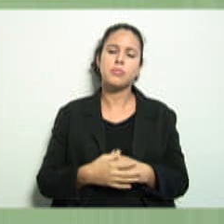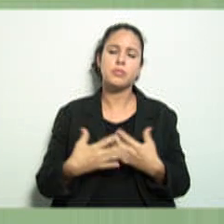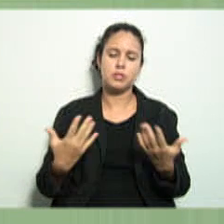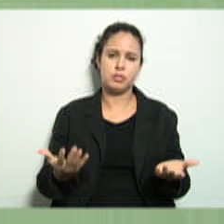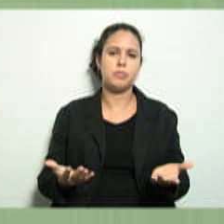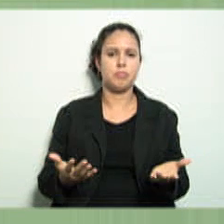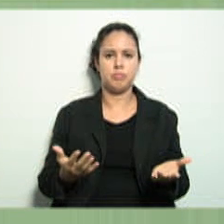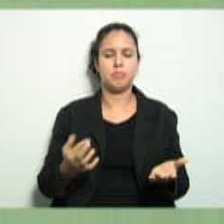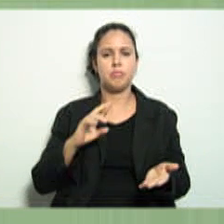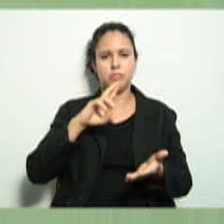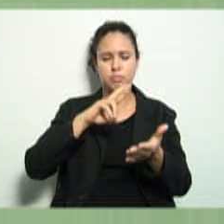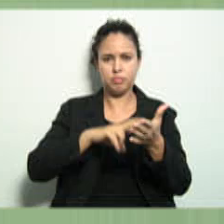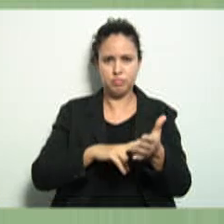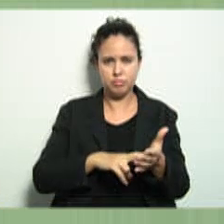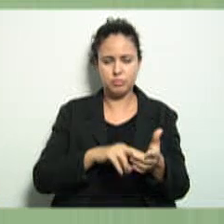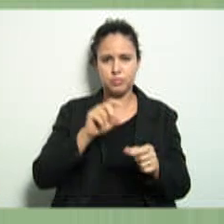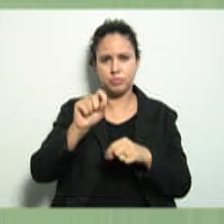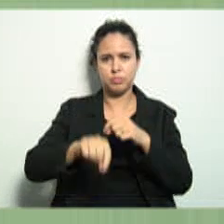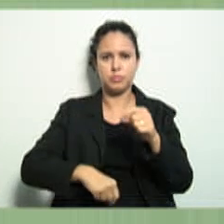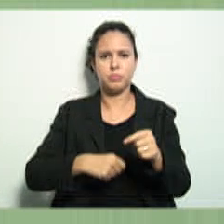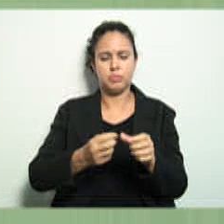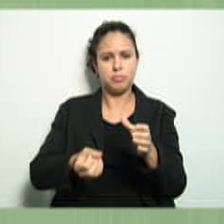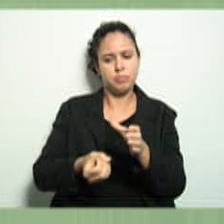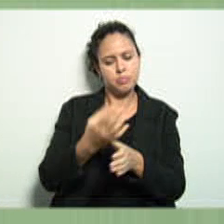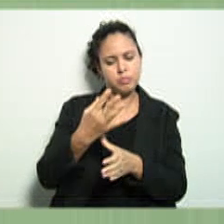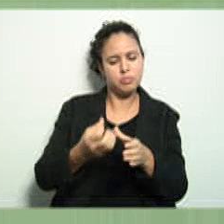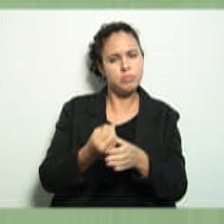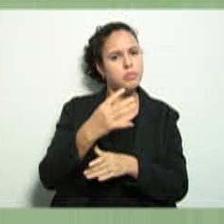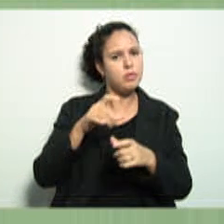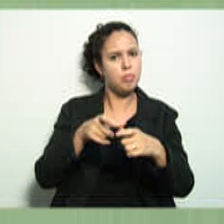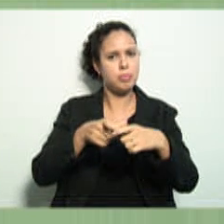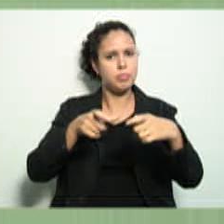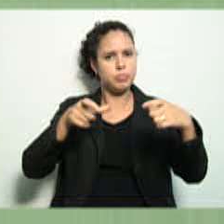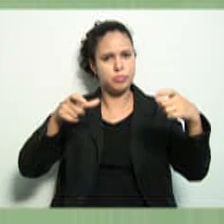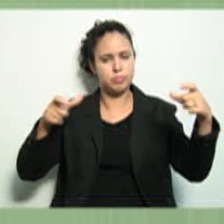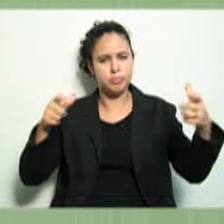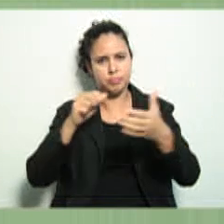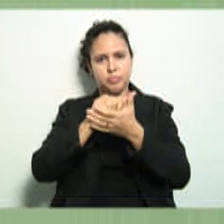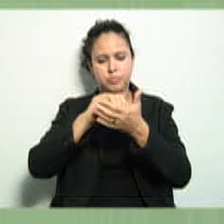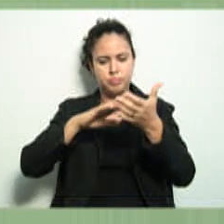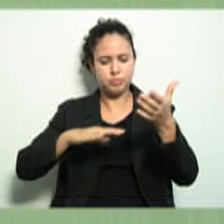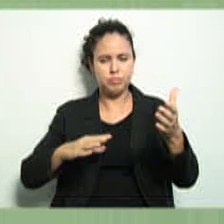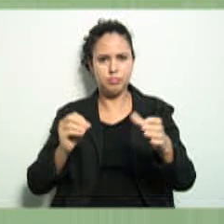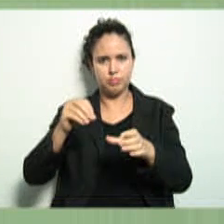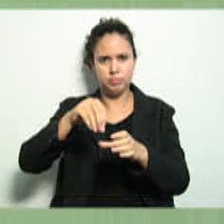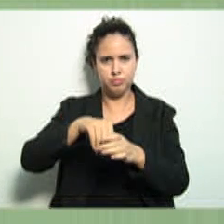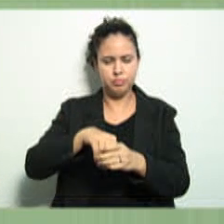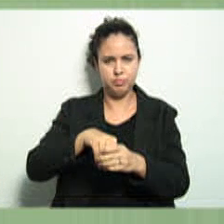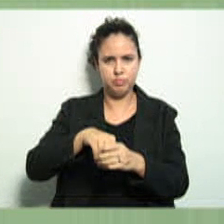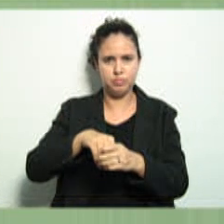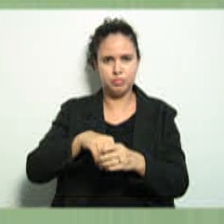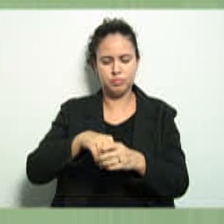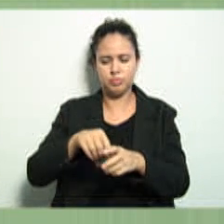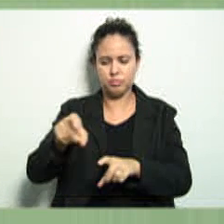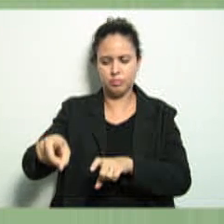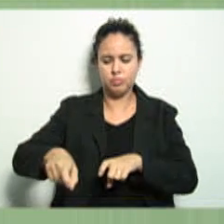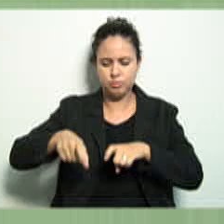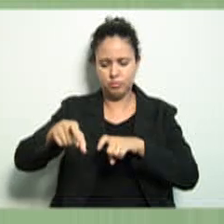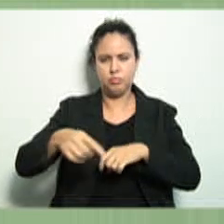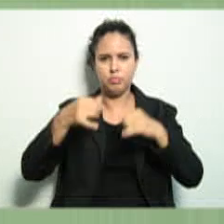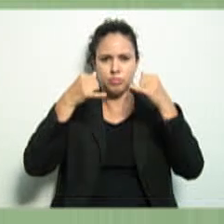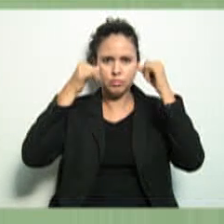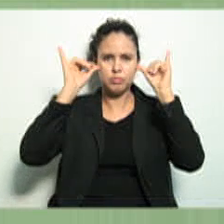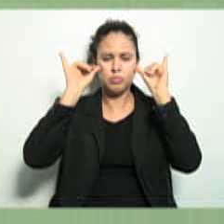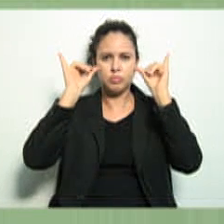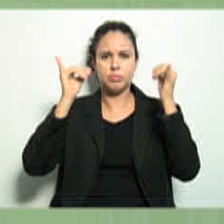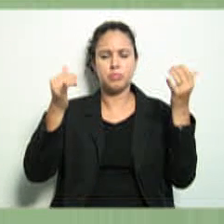resultado é, na verdade, fruto do próprio desenvolvimento das atividades agropecuárias. Então, aqui